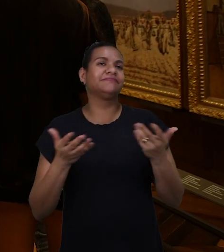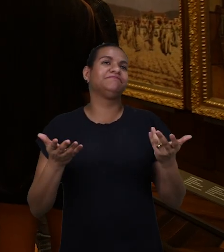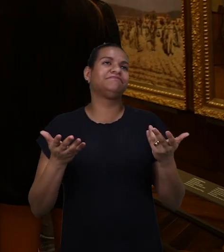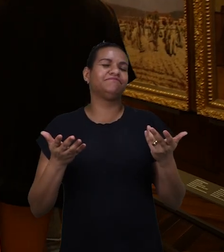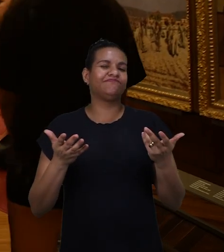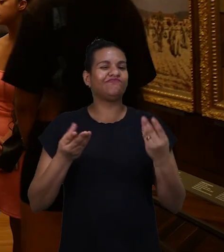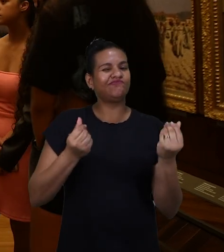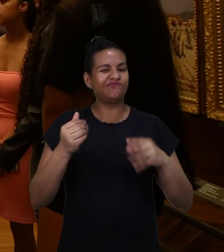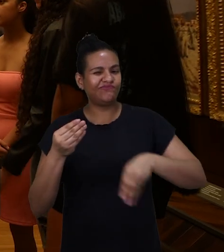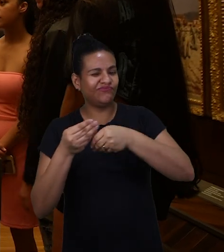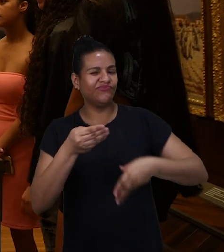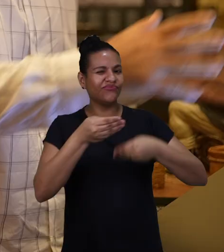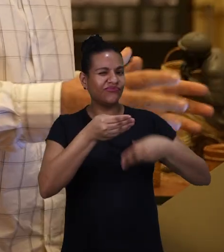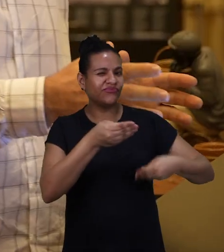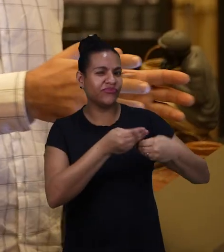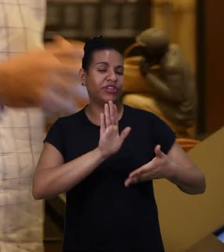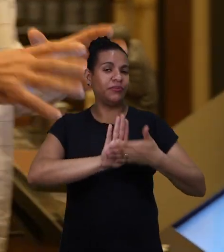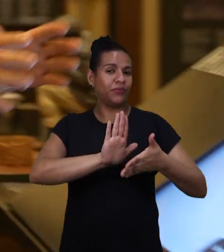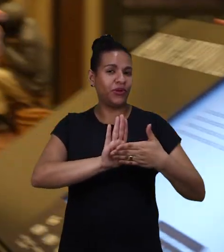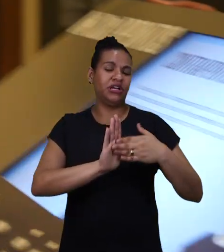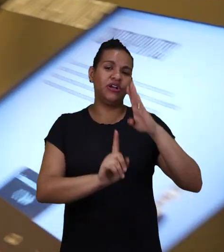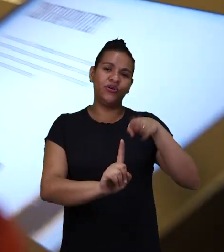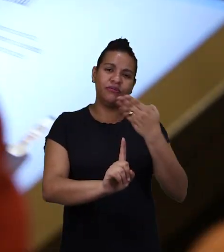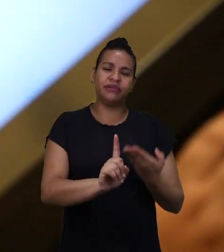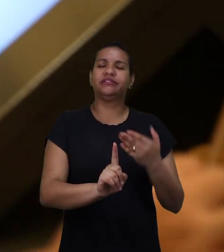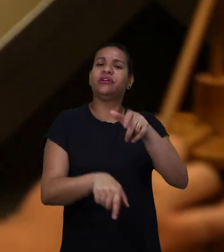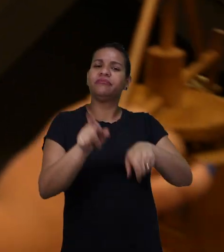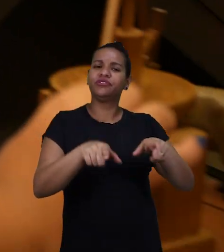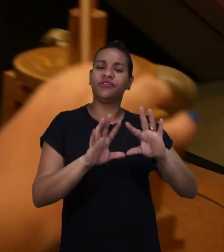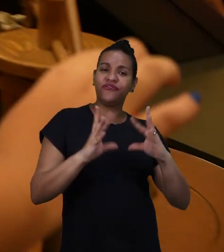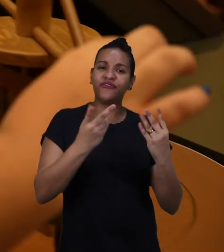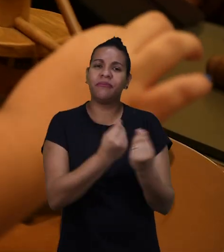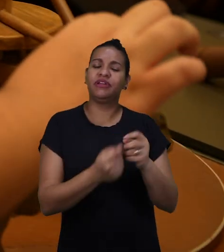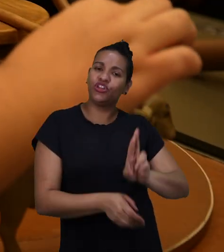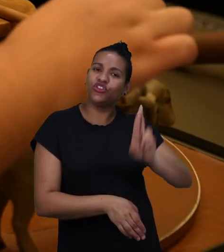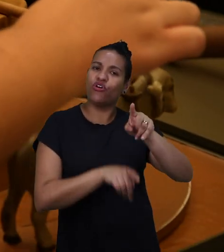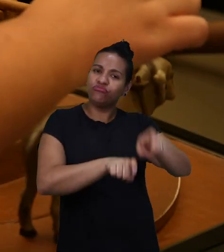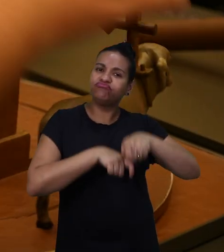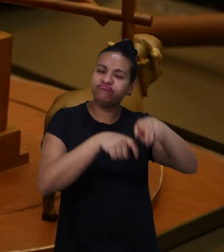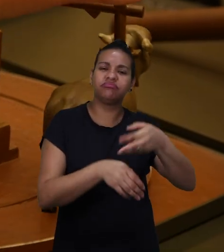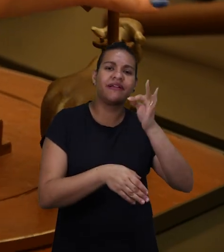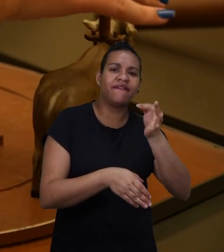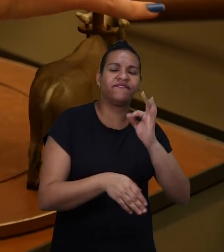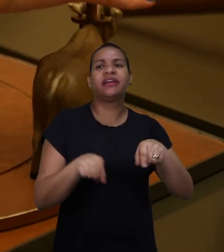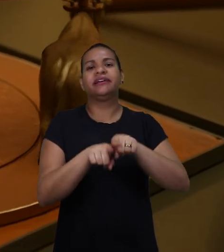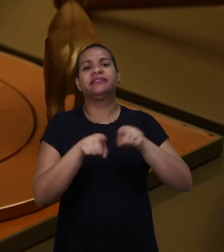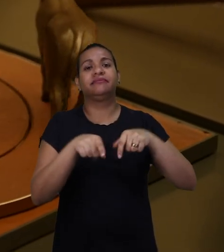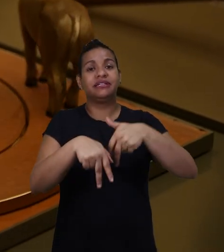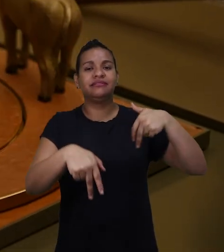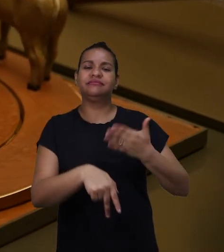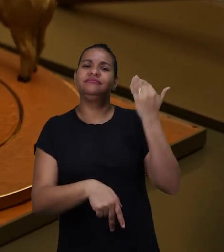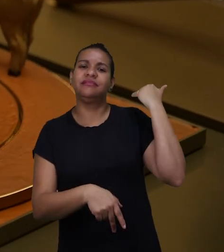se somaram as propostas de homenagear as famílias de cafeicultores e seus ancestrais, os sertanistas, os